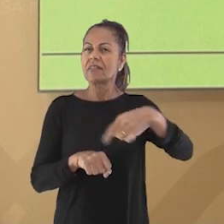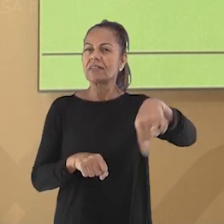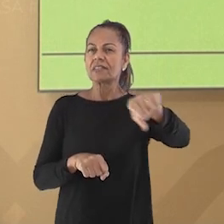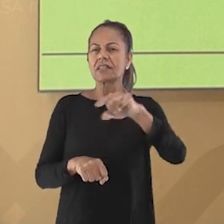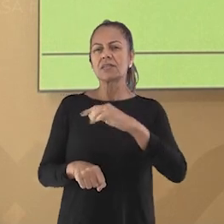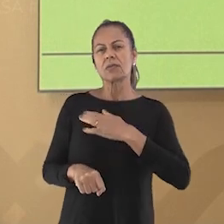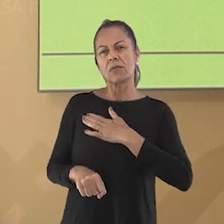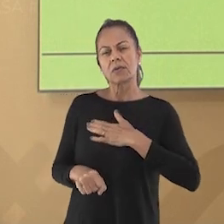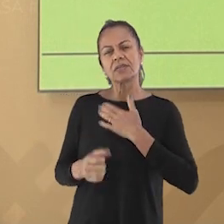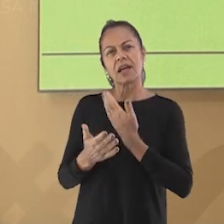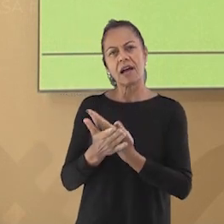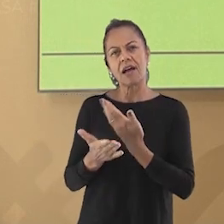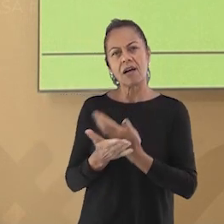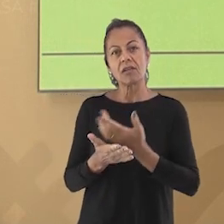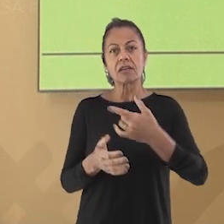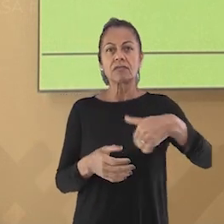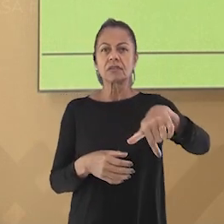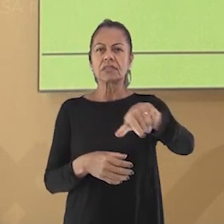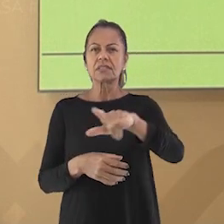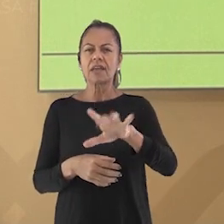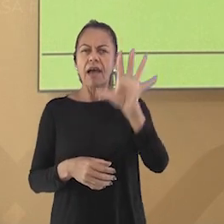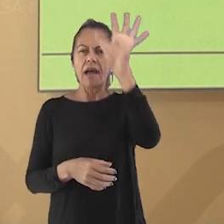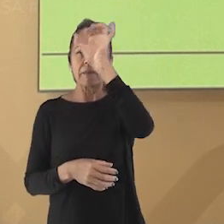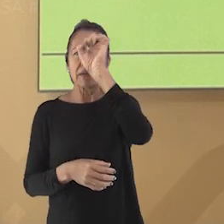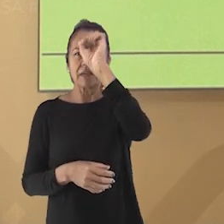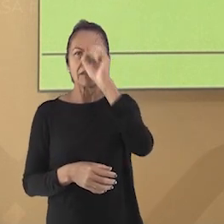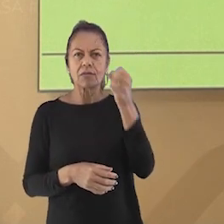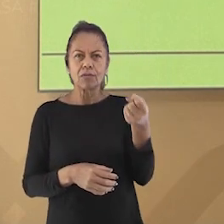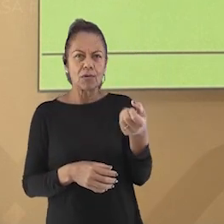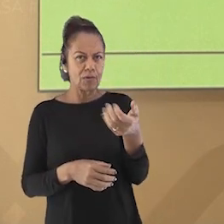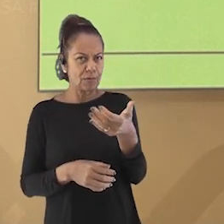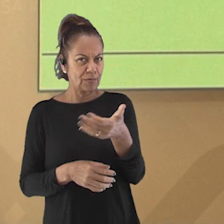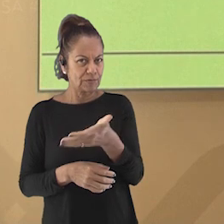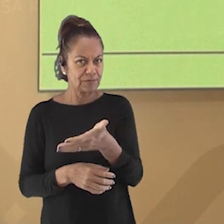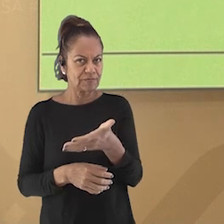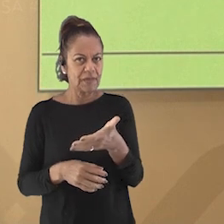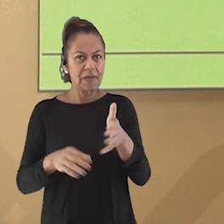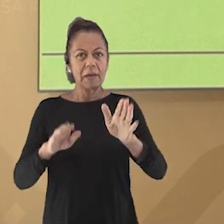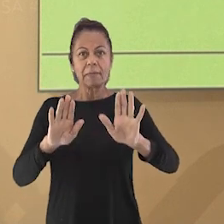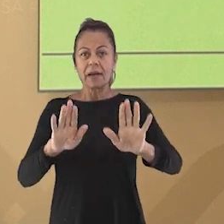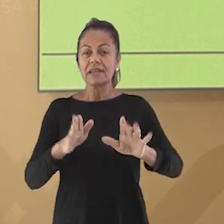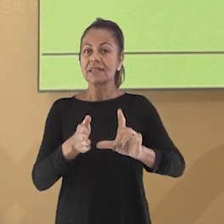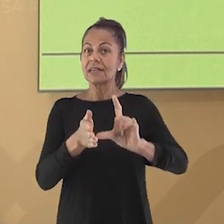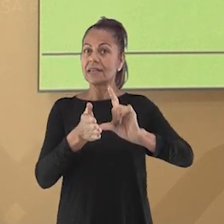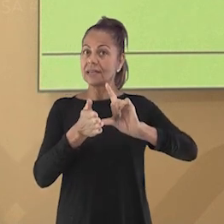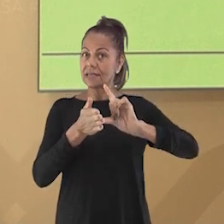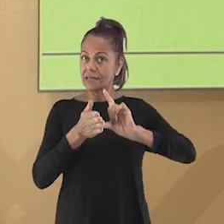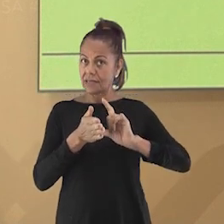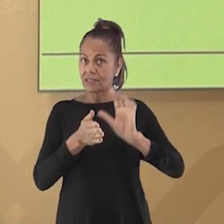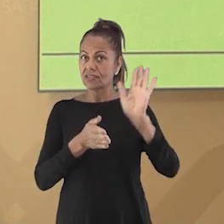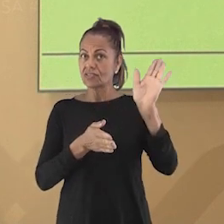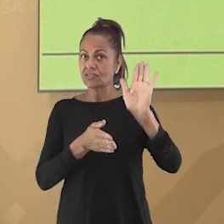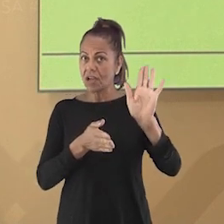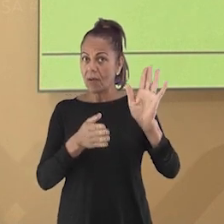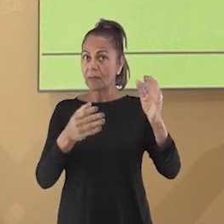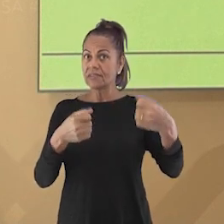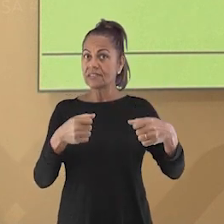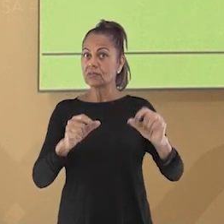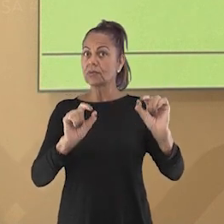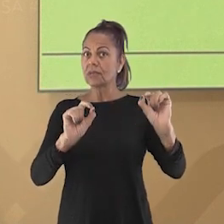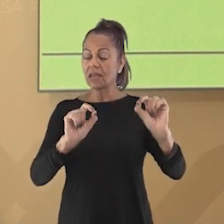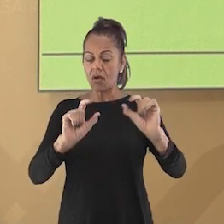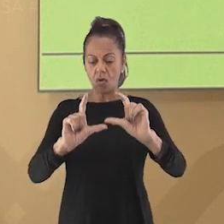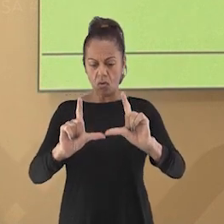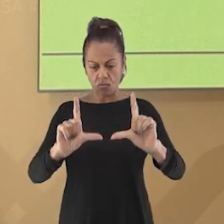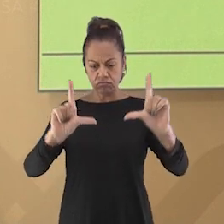tenha curtido a nossa aula de hoje e que você tenha aprendido algo novo. Antes do tchau, de fato, lembre-se de ler o